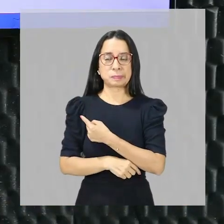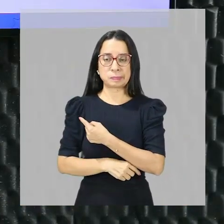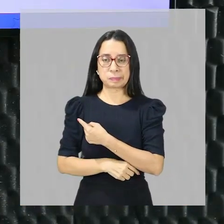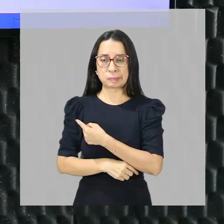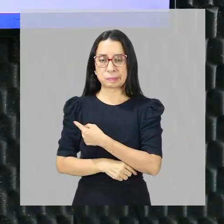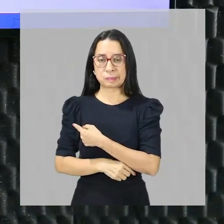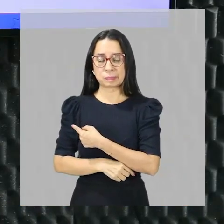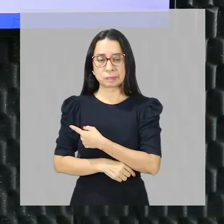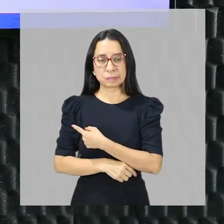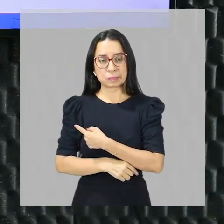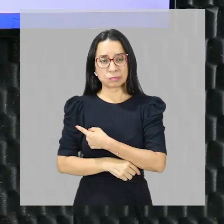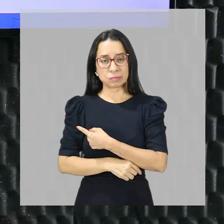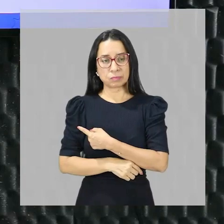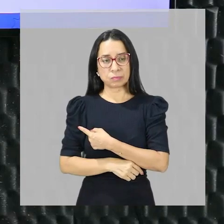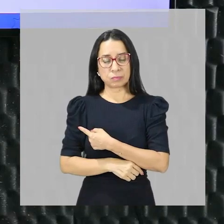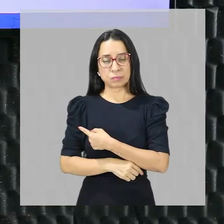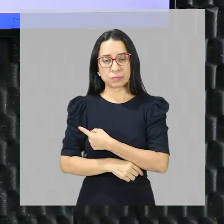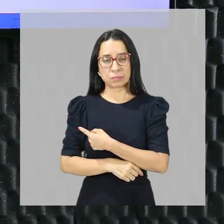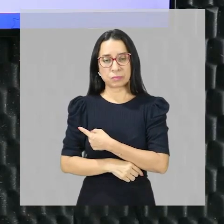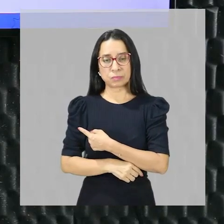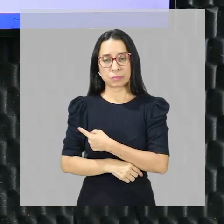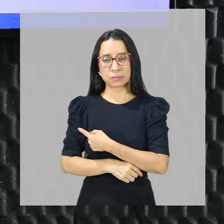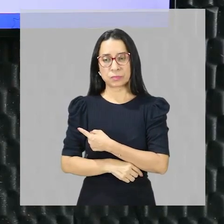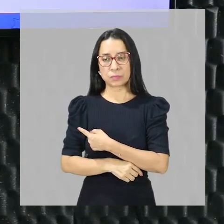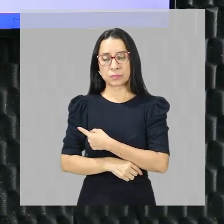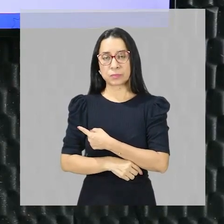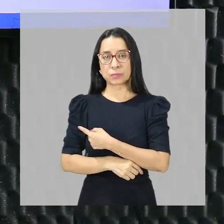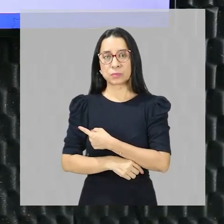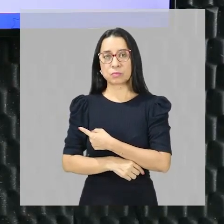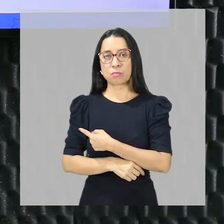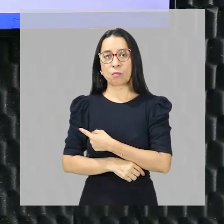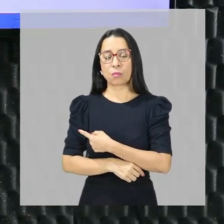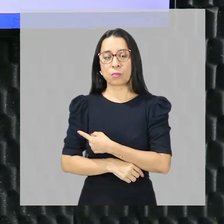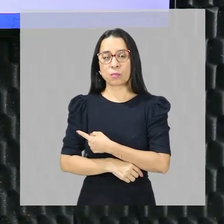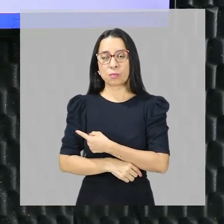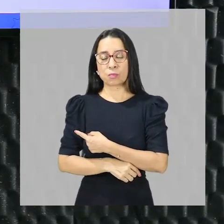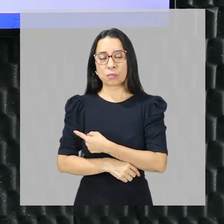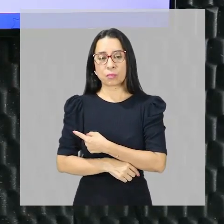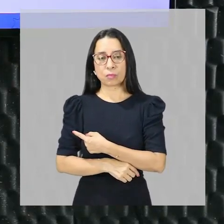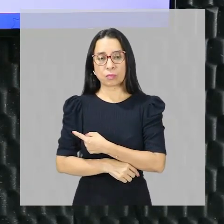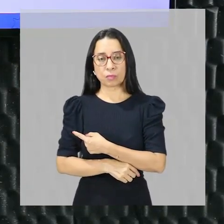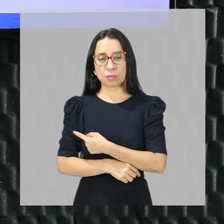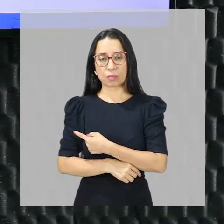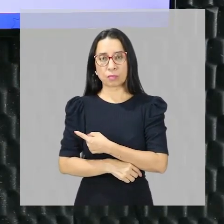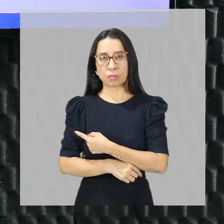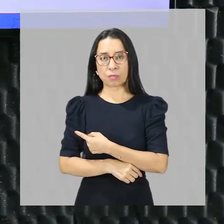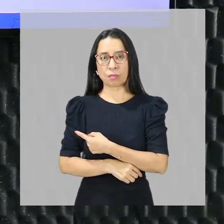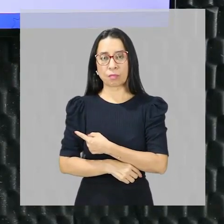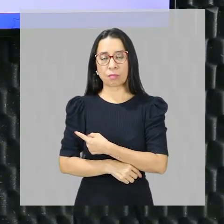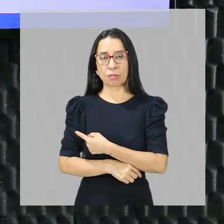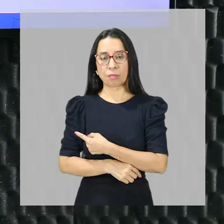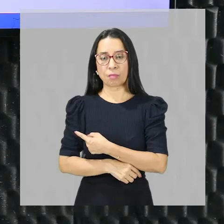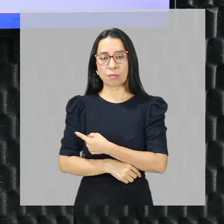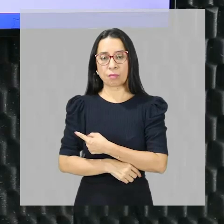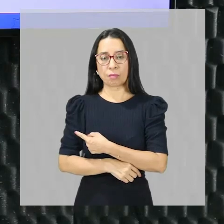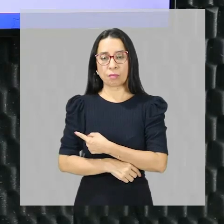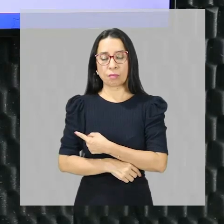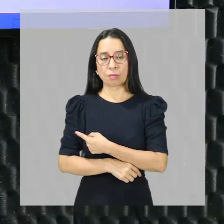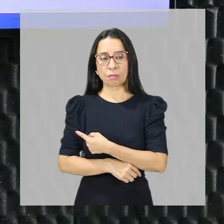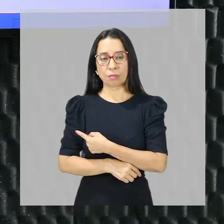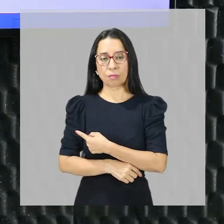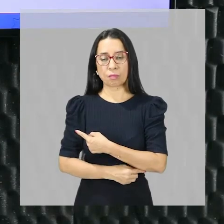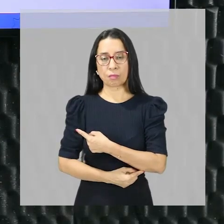continua devido, né? Tem problemas, esses dois problemas devido a estes fatores que concorrem para a sua ocorrência.